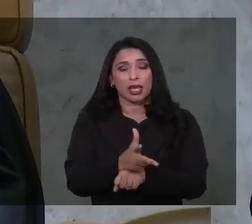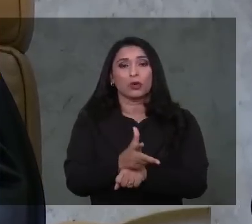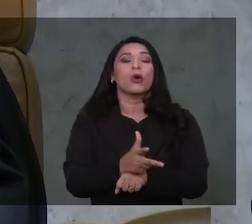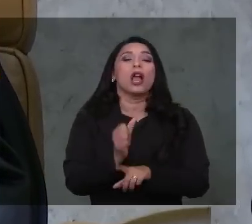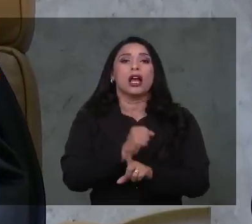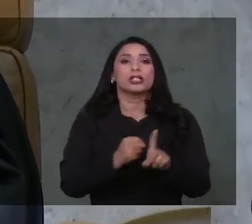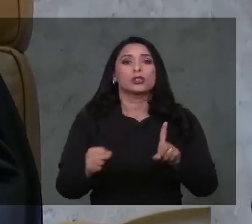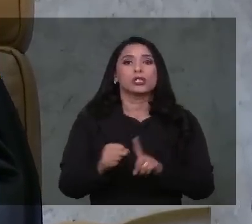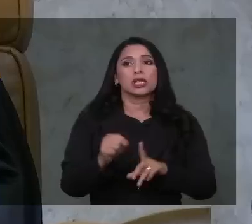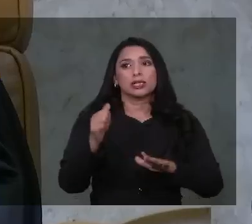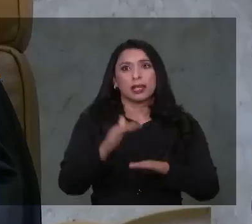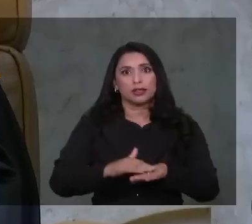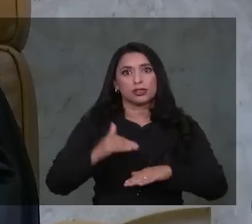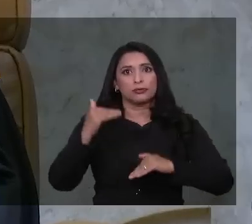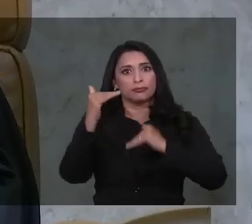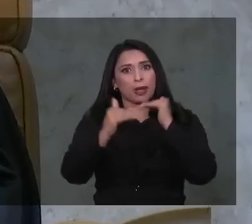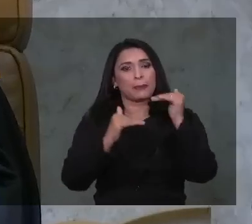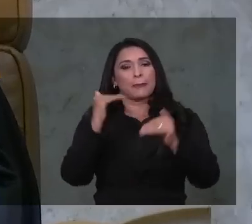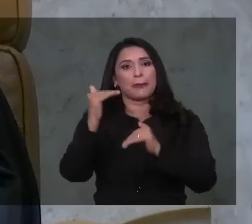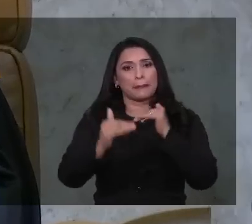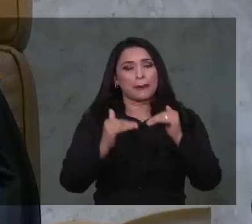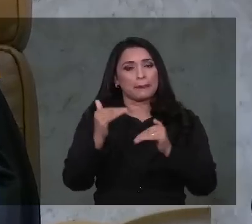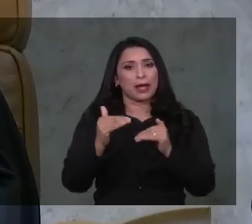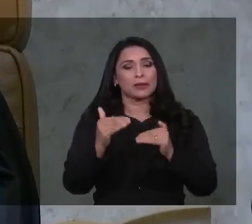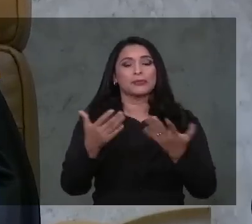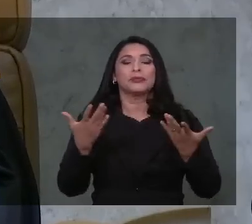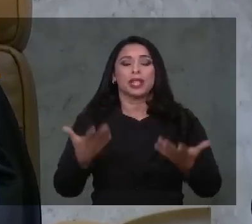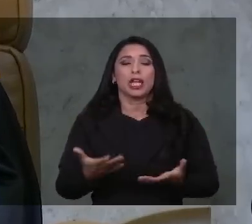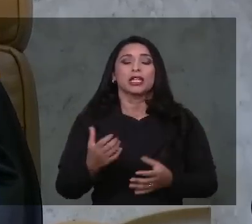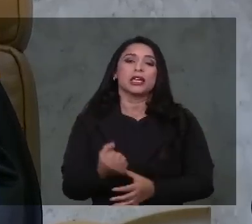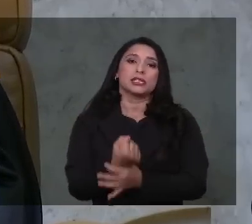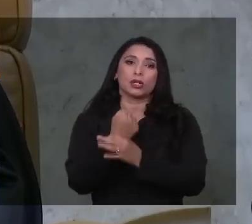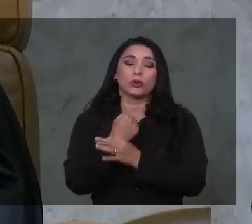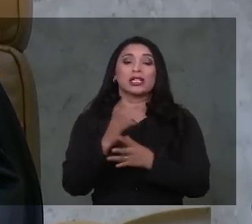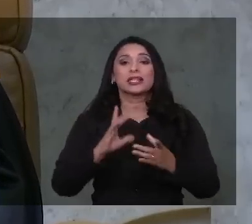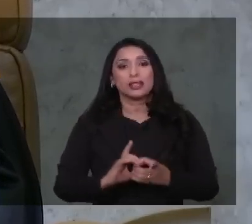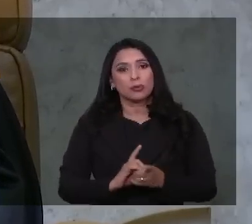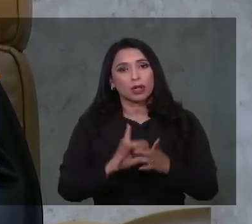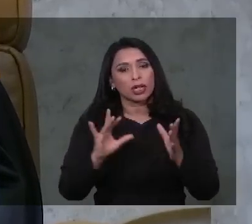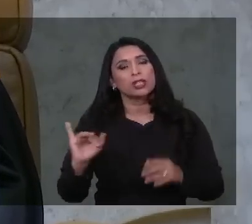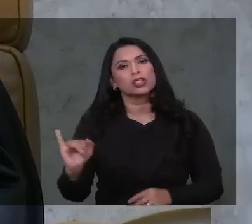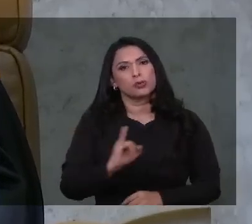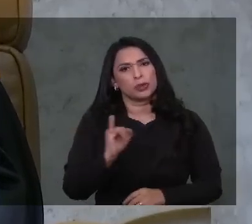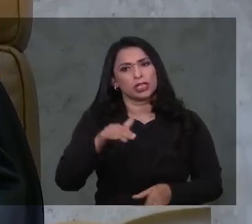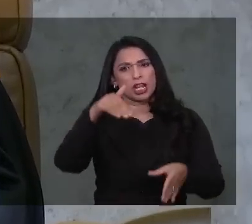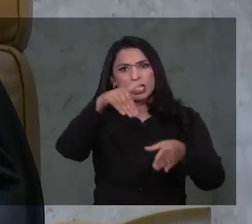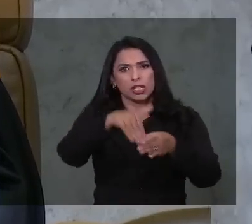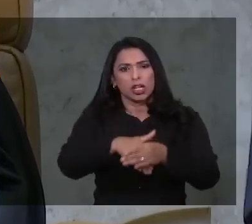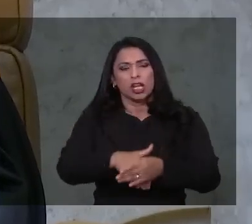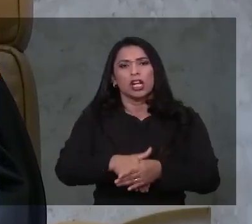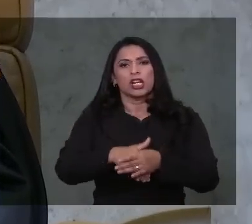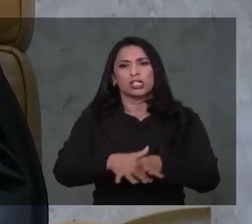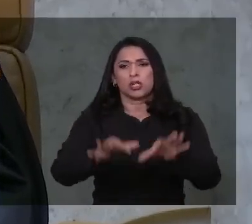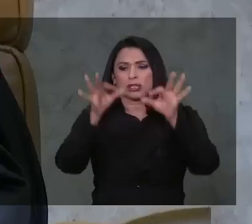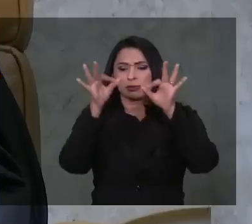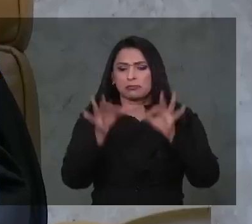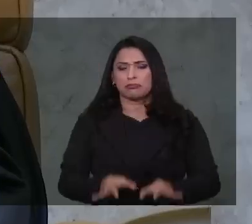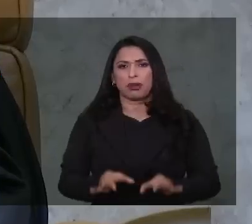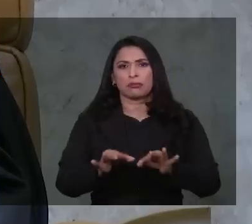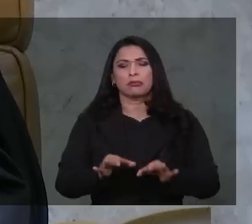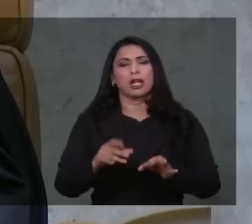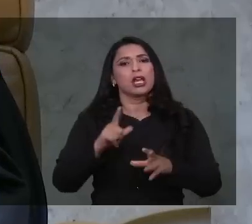progresso. Não menos importante é a segurança democrática, com eleições limpas, liberdades públicas,